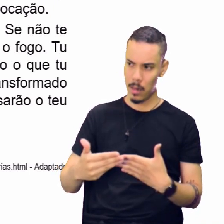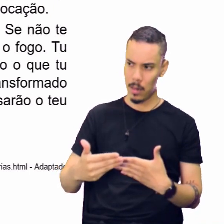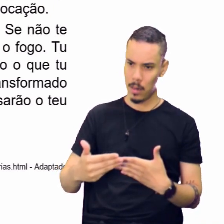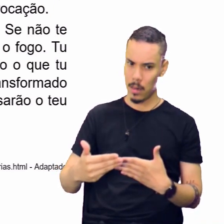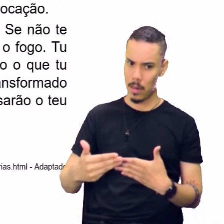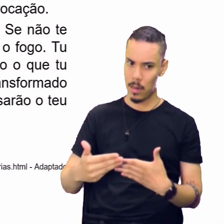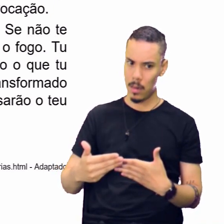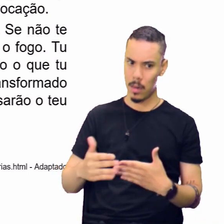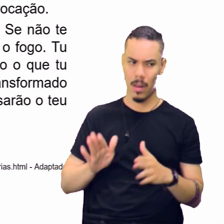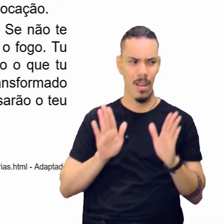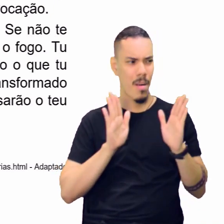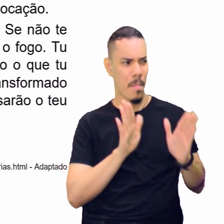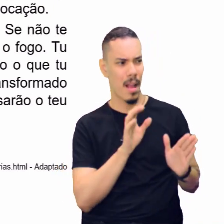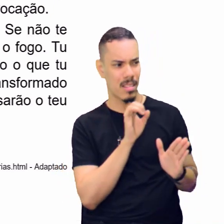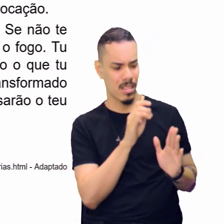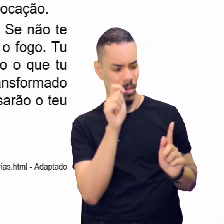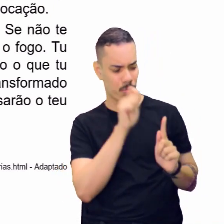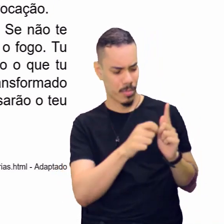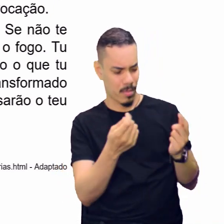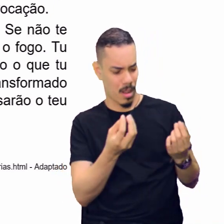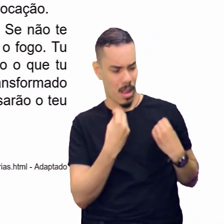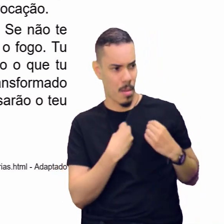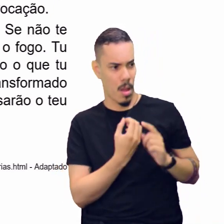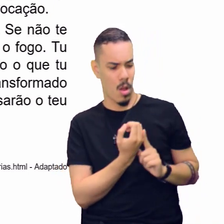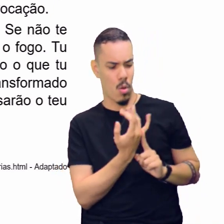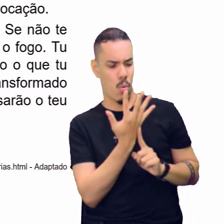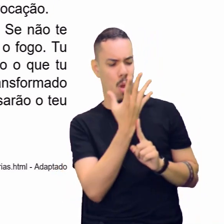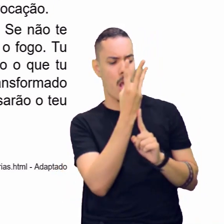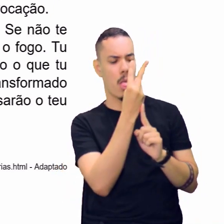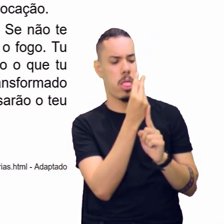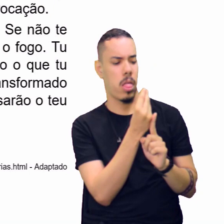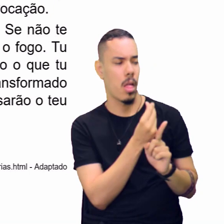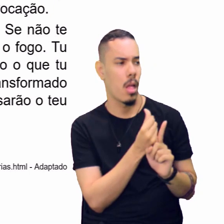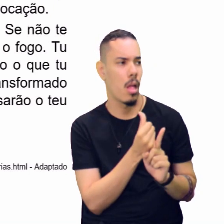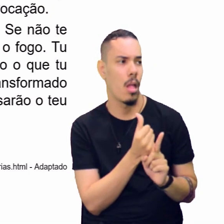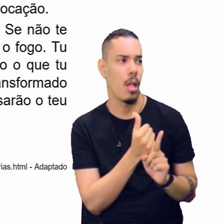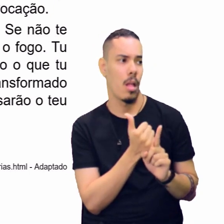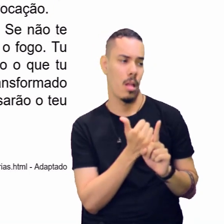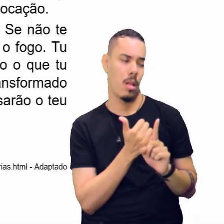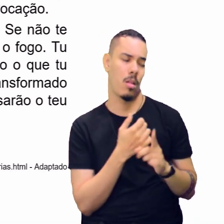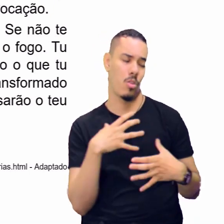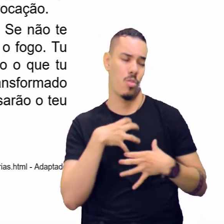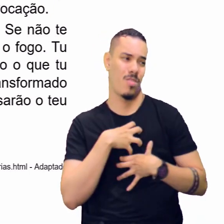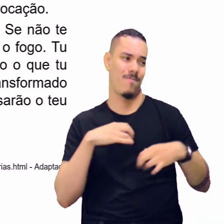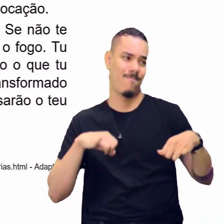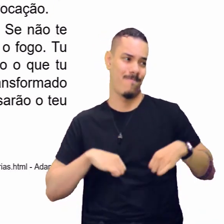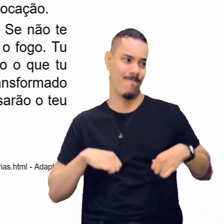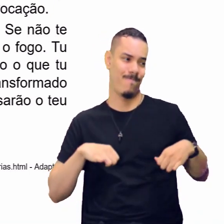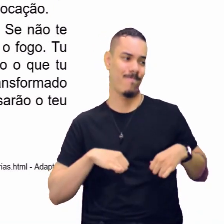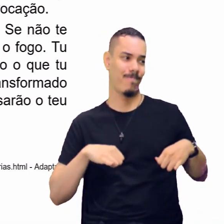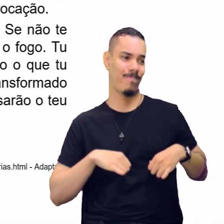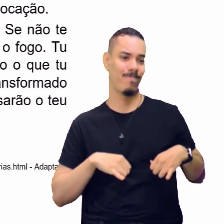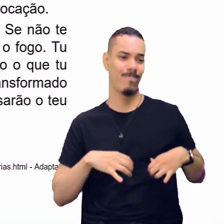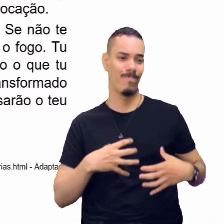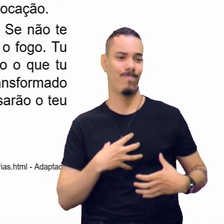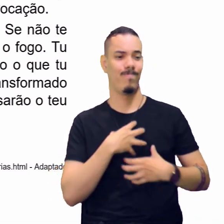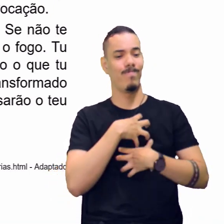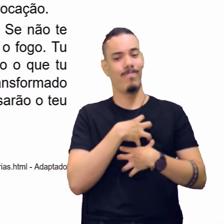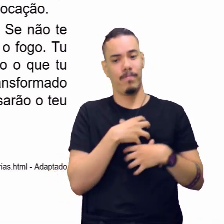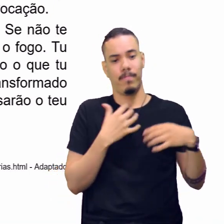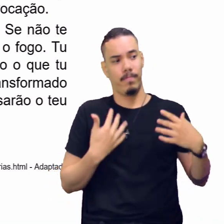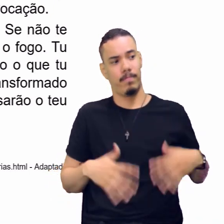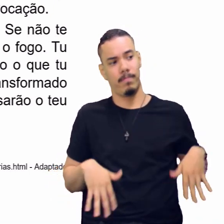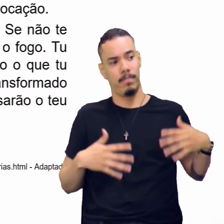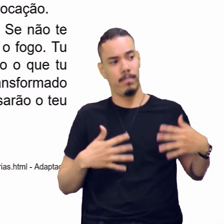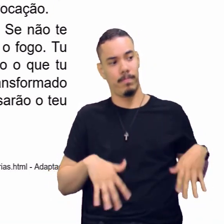Mas queimar dói e consome as minhas forças, sussurrou a vela insegura e